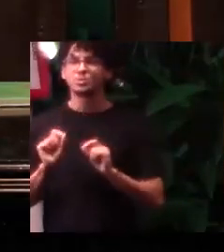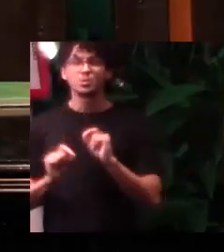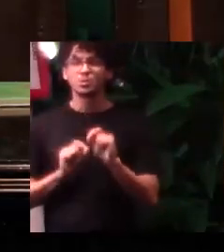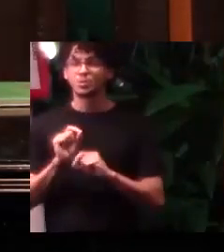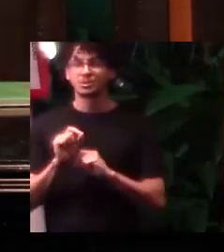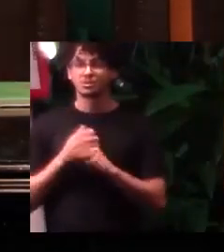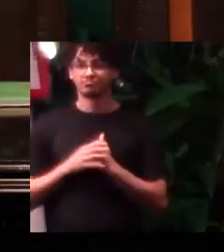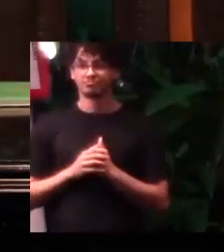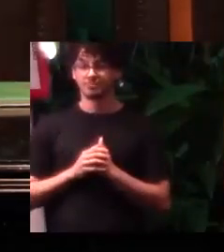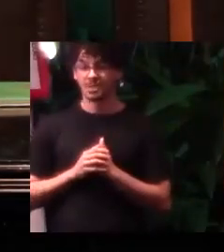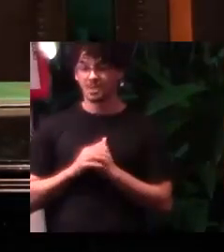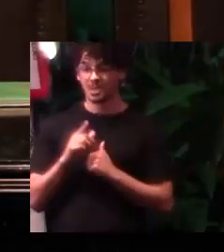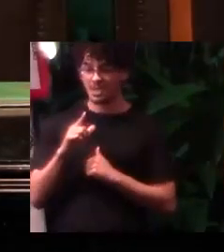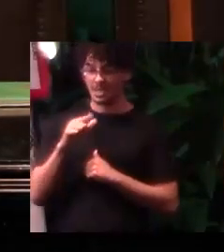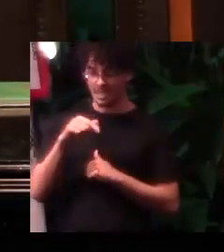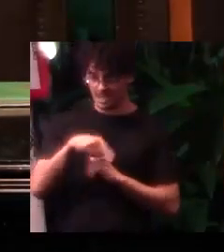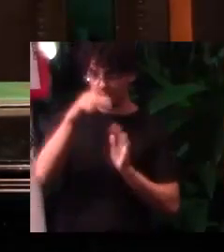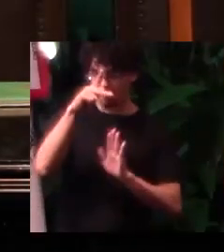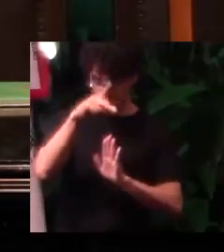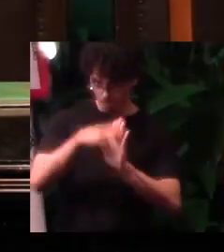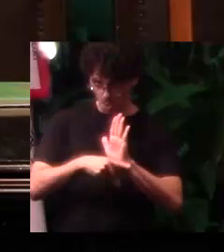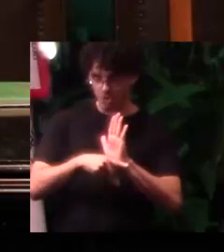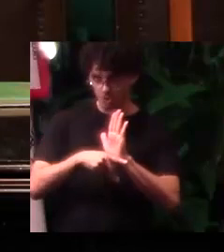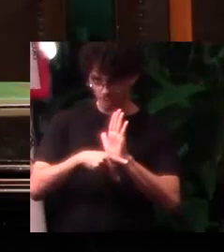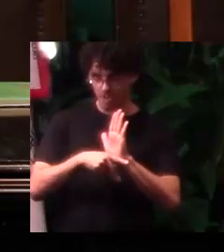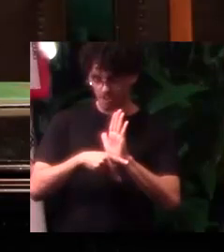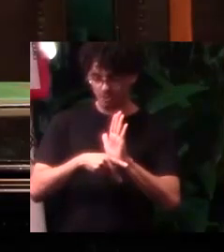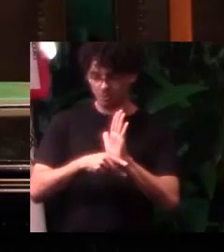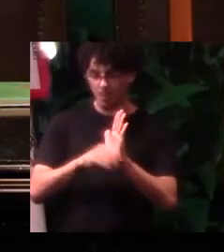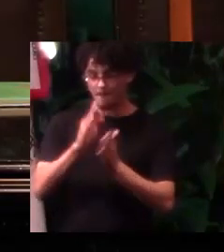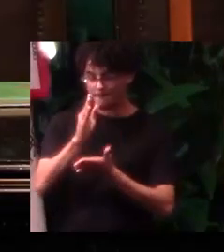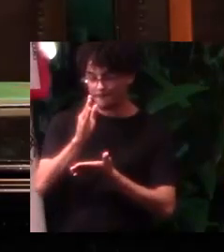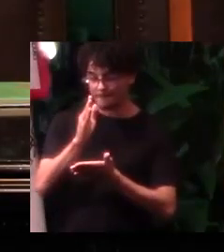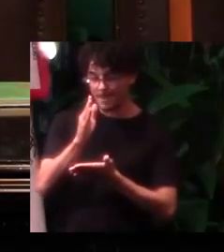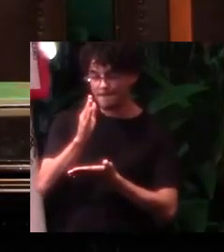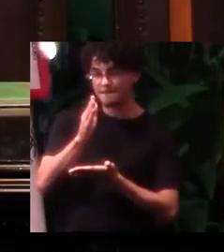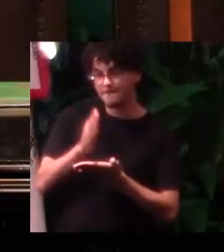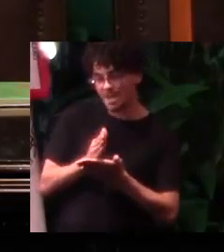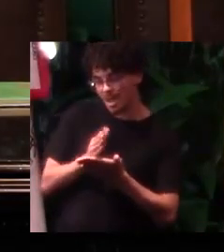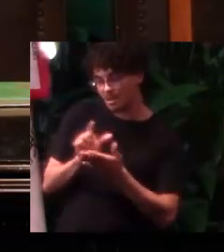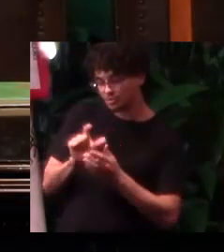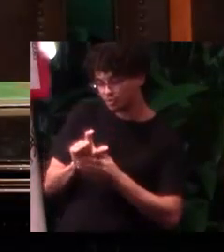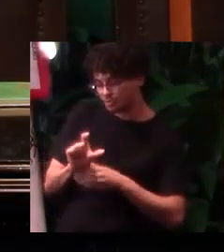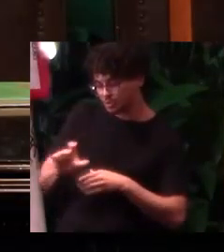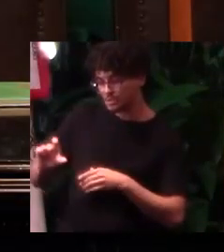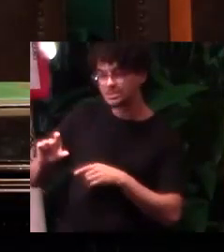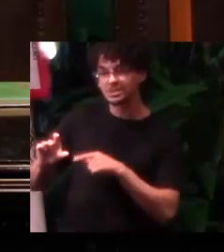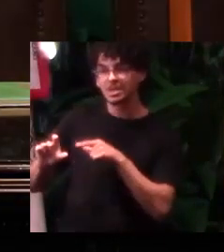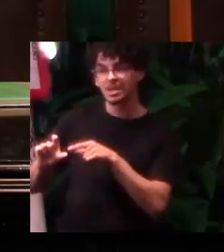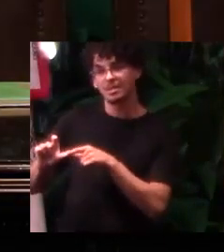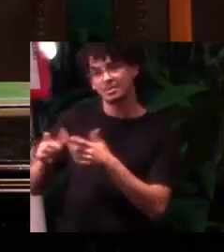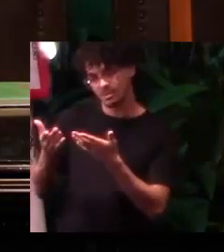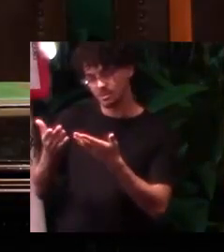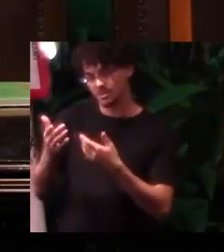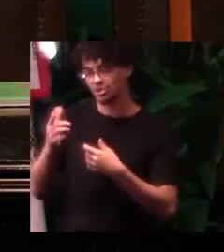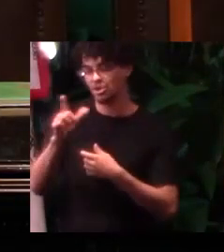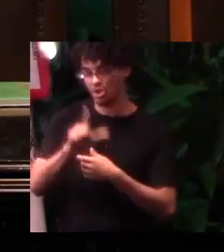projeto, segundo a idealização, né, da Academia de Letras, e